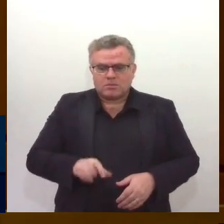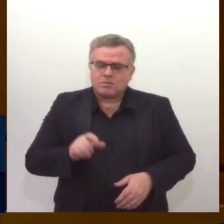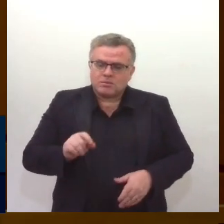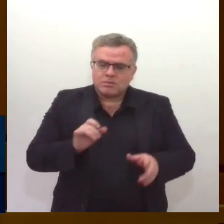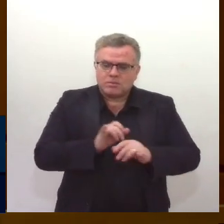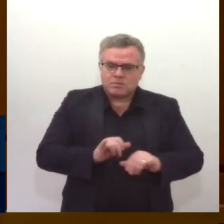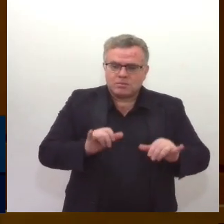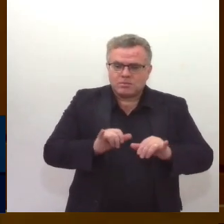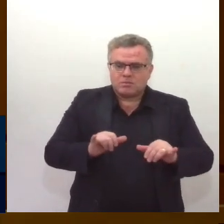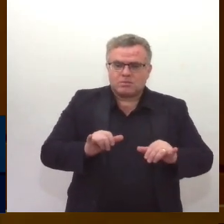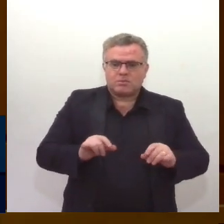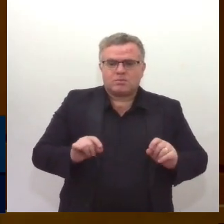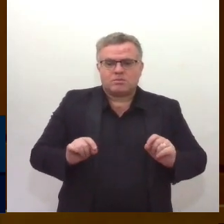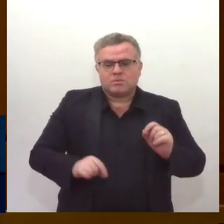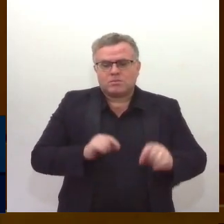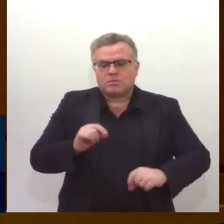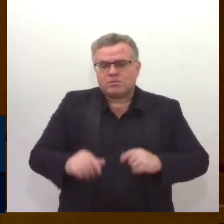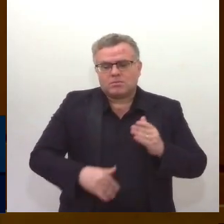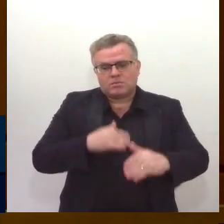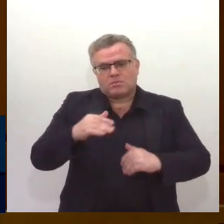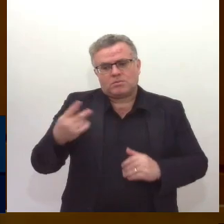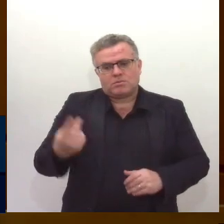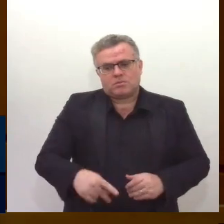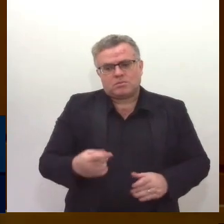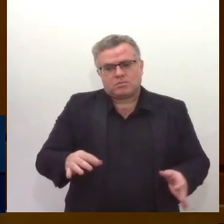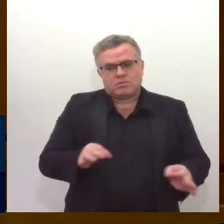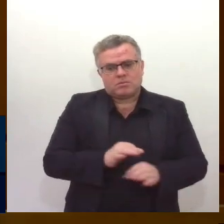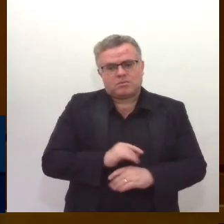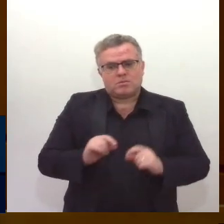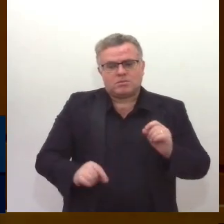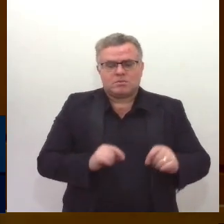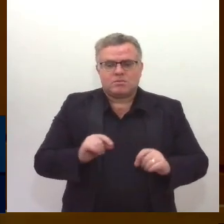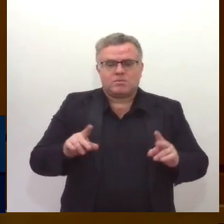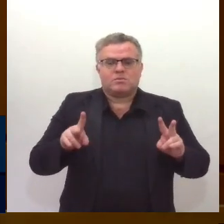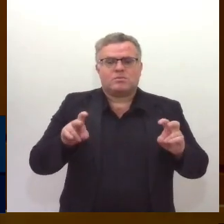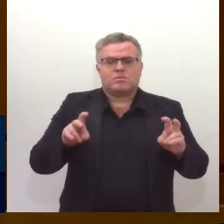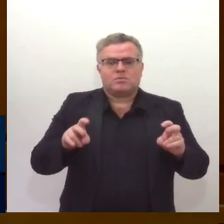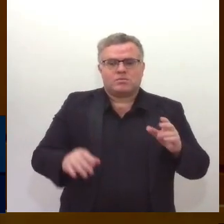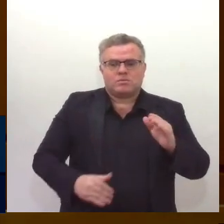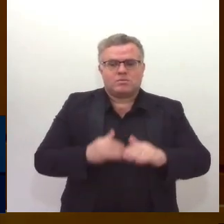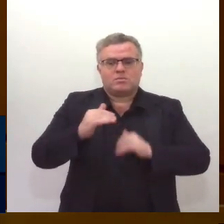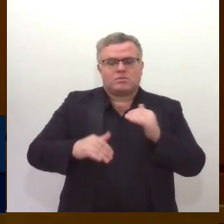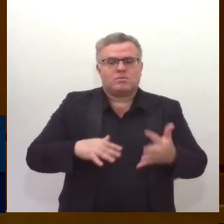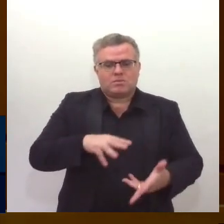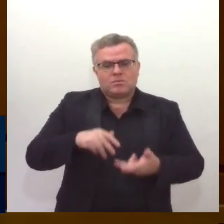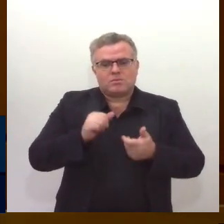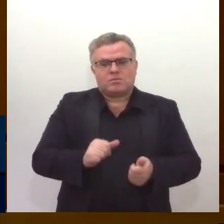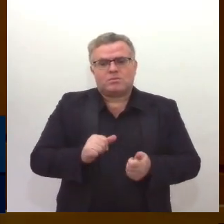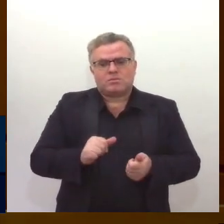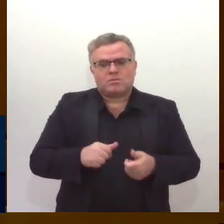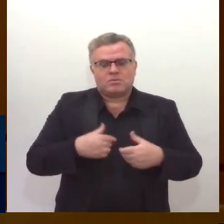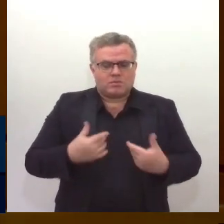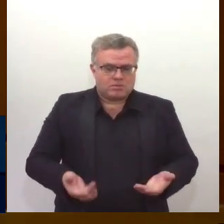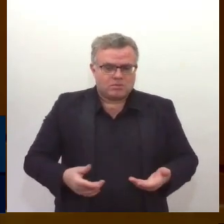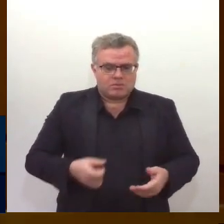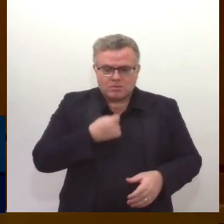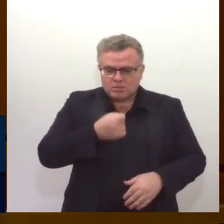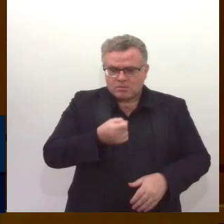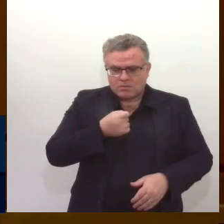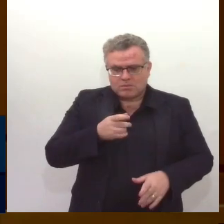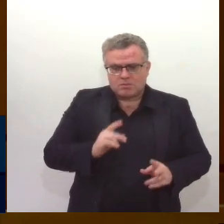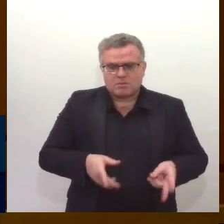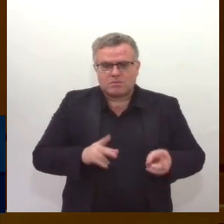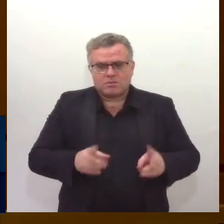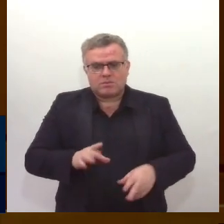do Estado quando o assunto é desenvolvimento sustentável. E o jornalista Christian Góes traz